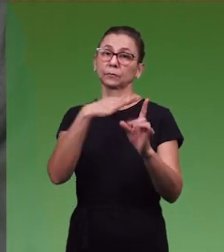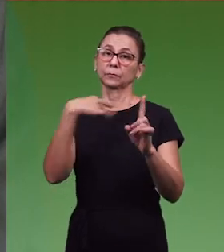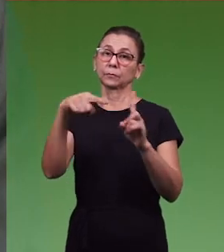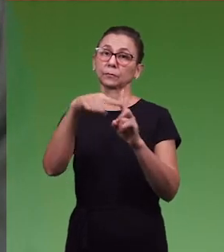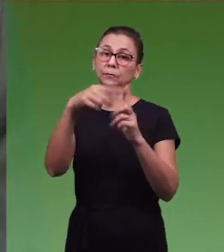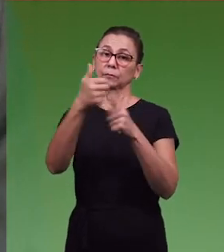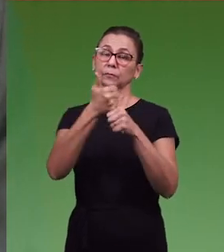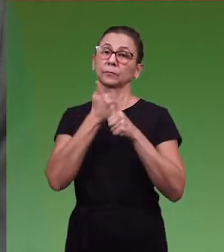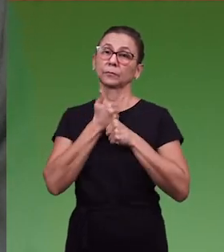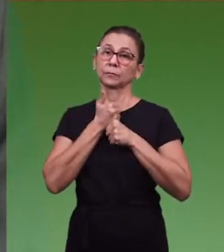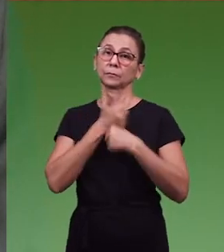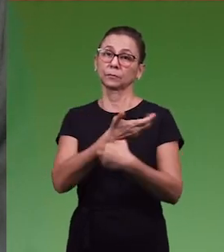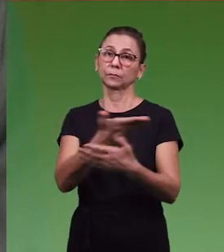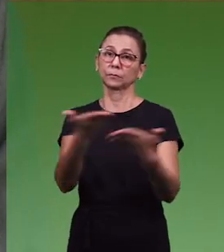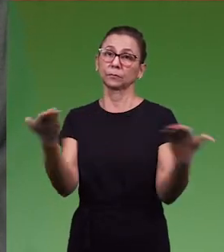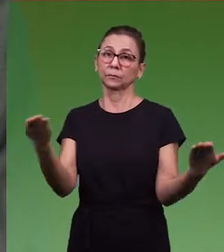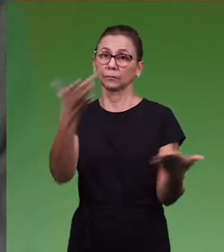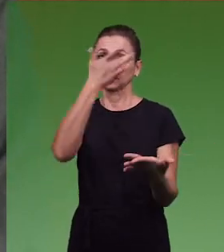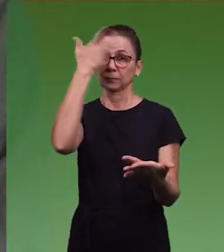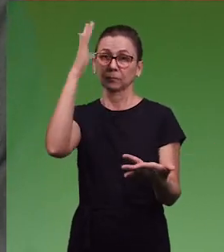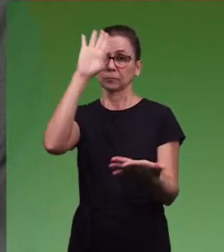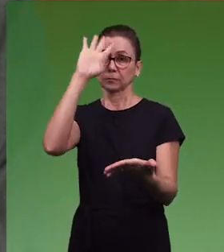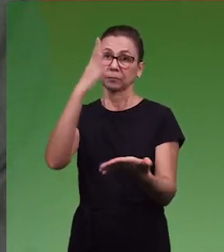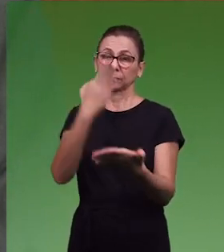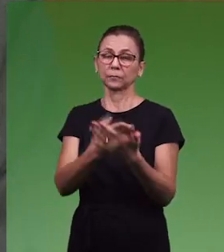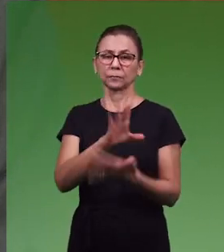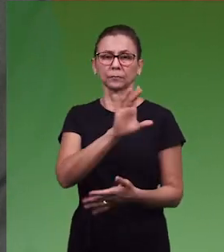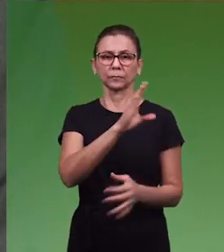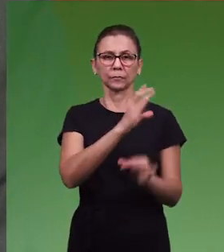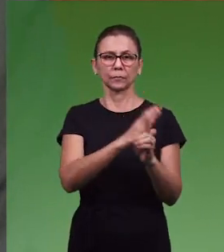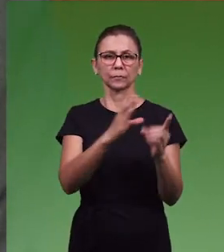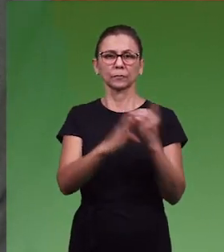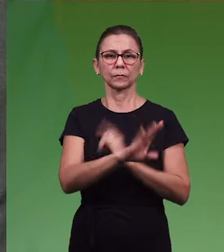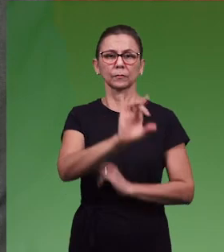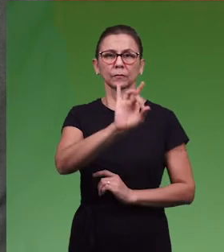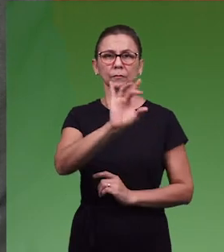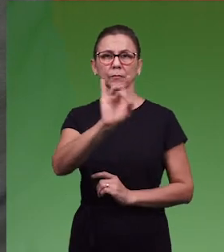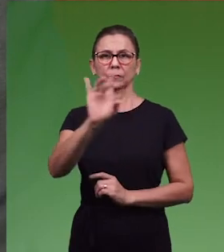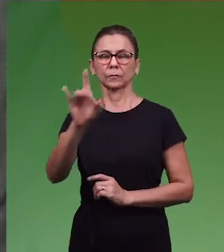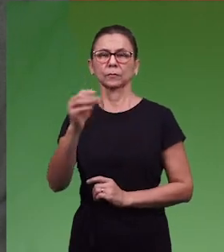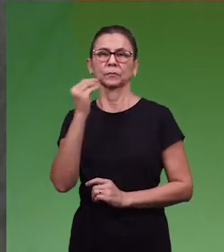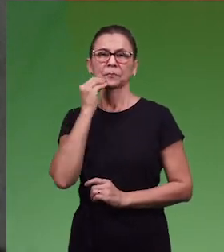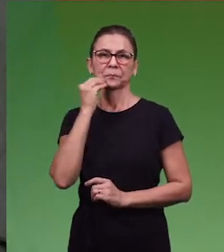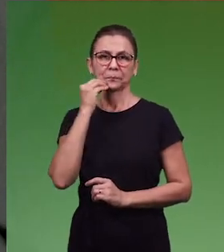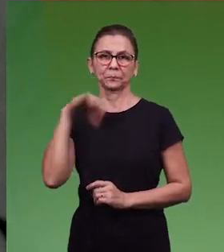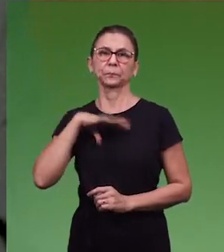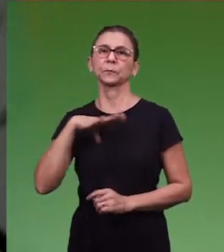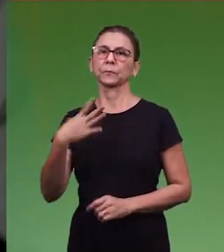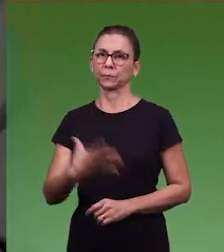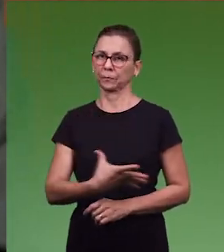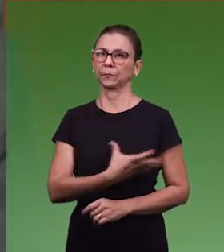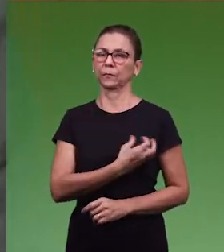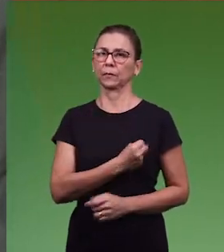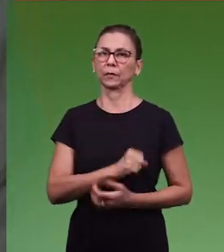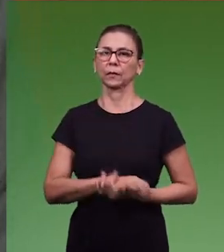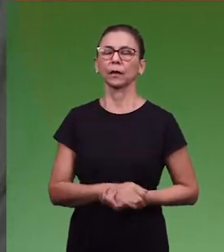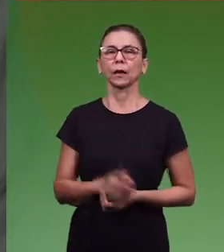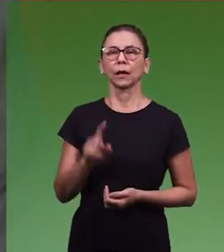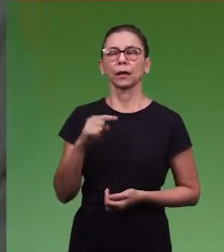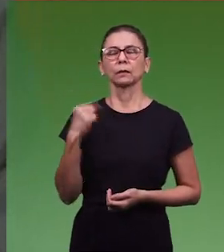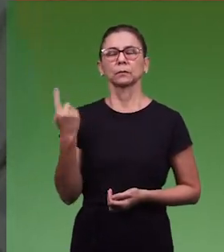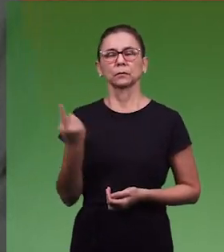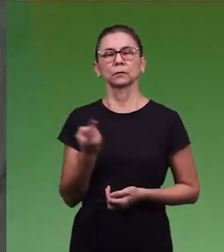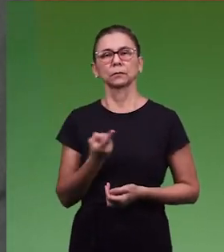por todos aqueles que haverão de crer. E em cada culto tem uma oportunidade de salvação. Então nós fazemos até uma